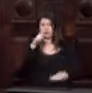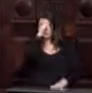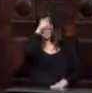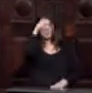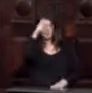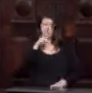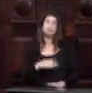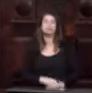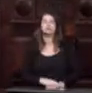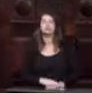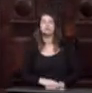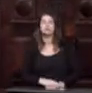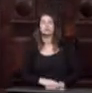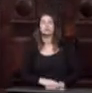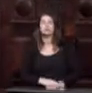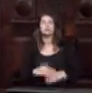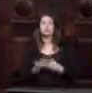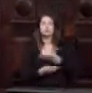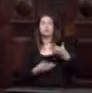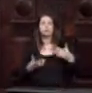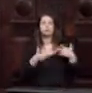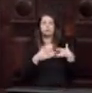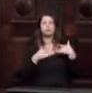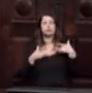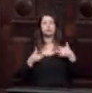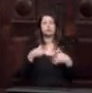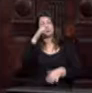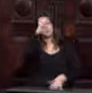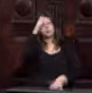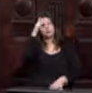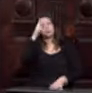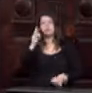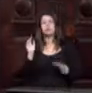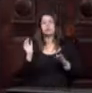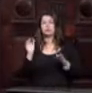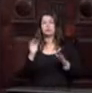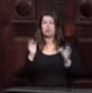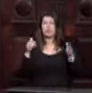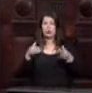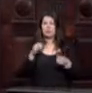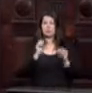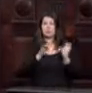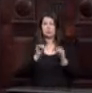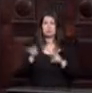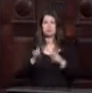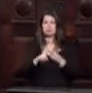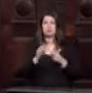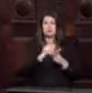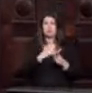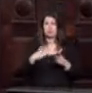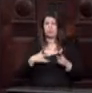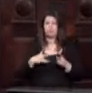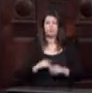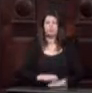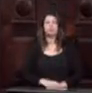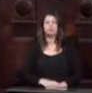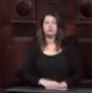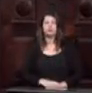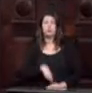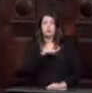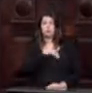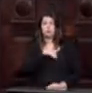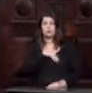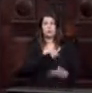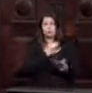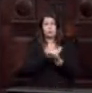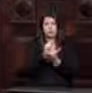Inciso 2, transferências voluntárias aos municípios nas áreas de saúde e educação. Inciso 3, pagamento de despesas